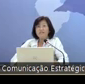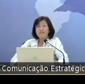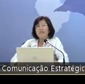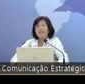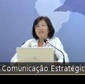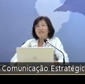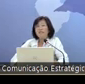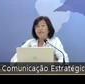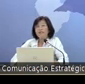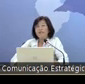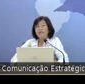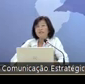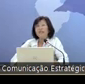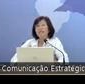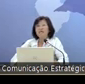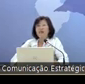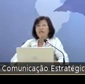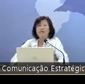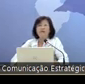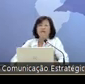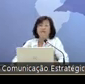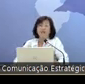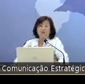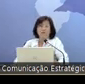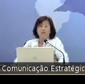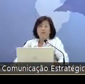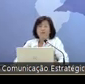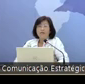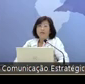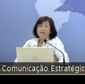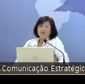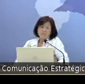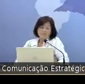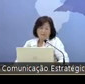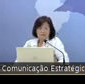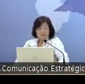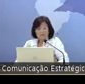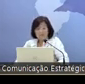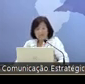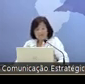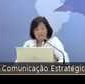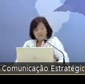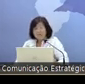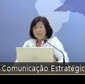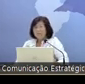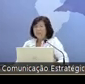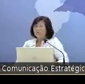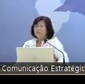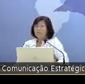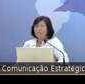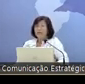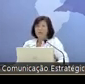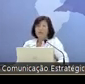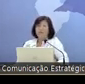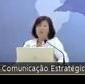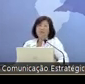gestantes que realizaram contagem de CD4 e carga viral nós percebemos que tem tem